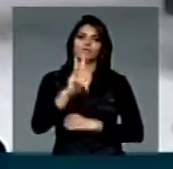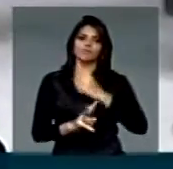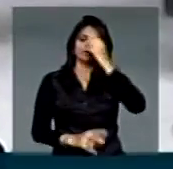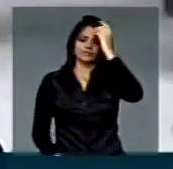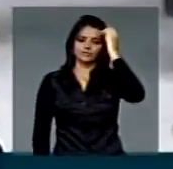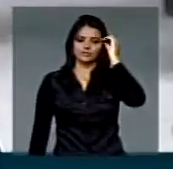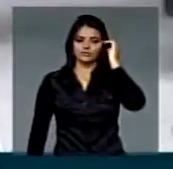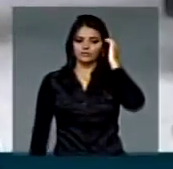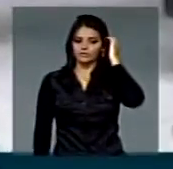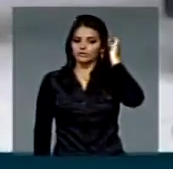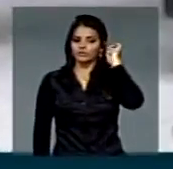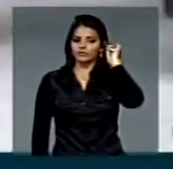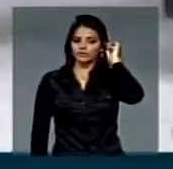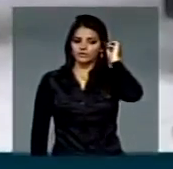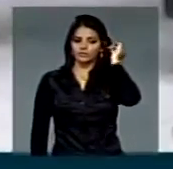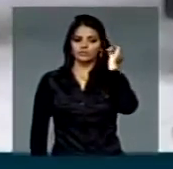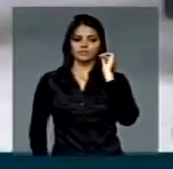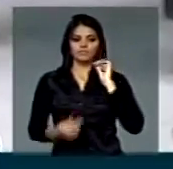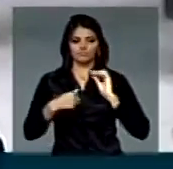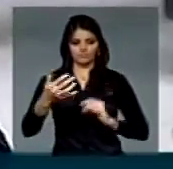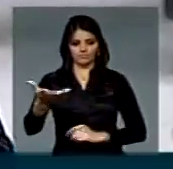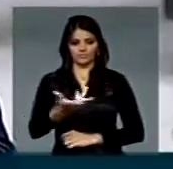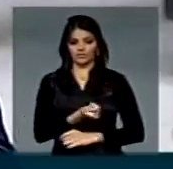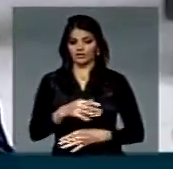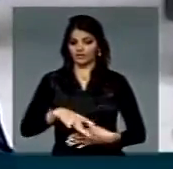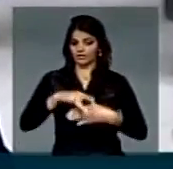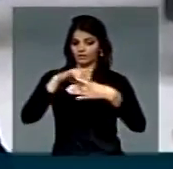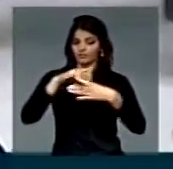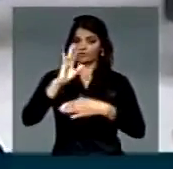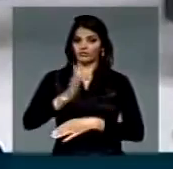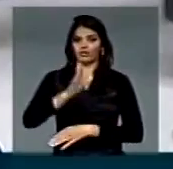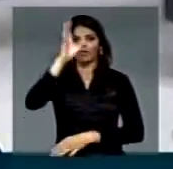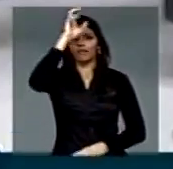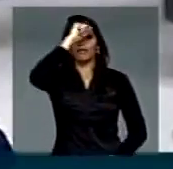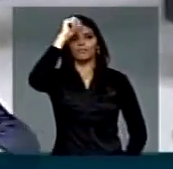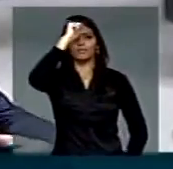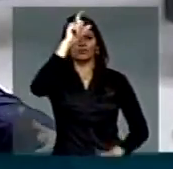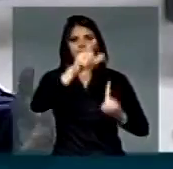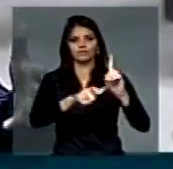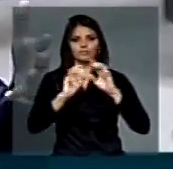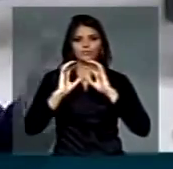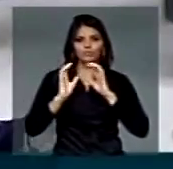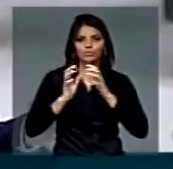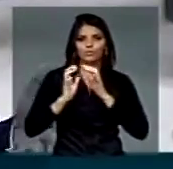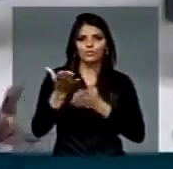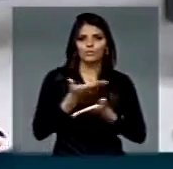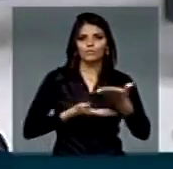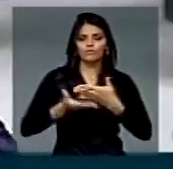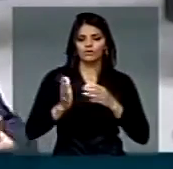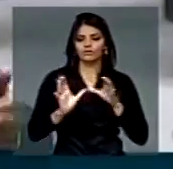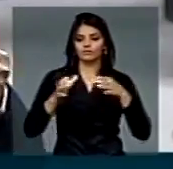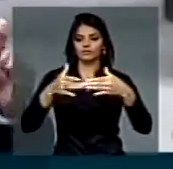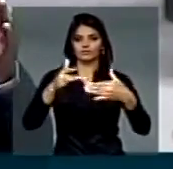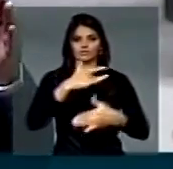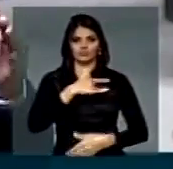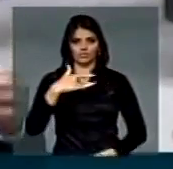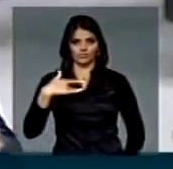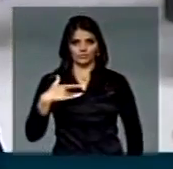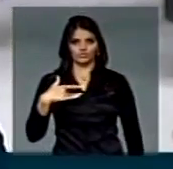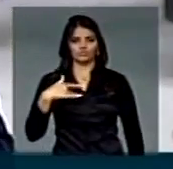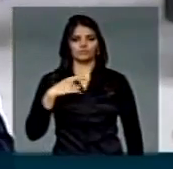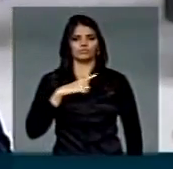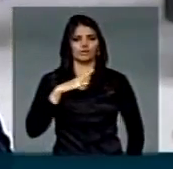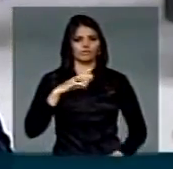maneira ímpar. Grande líder que nós aprendemos a conviver no setor de saúde, que muito